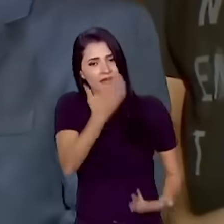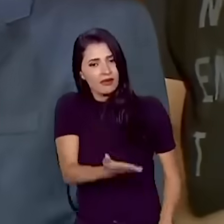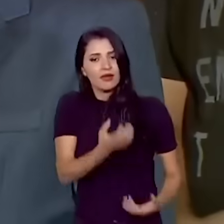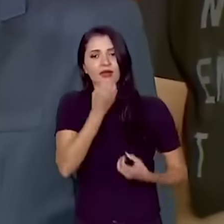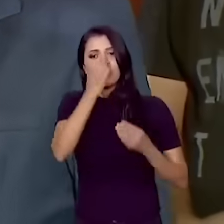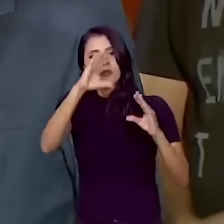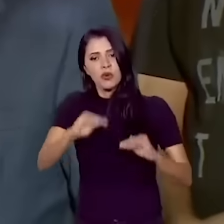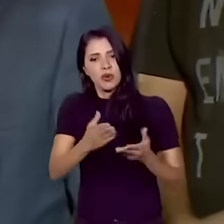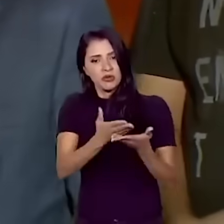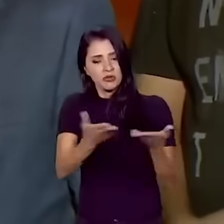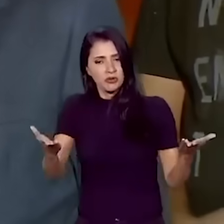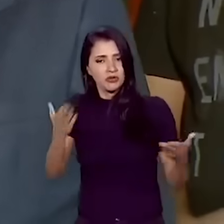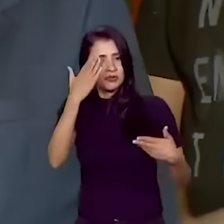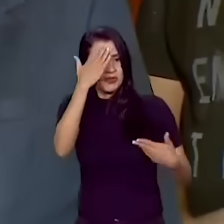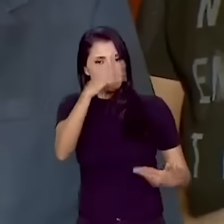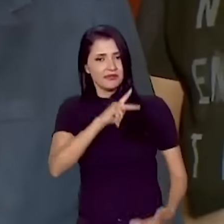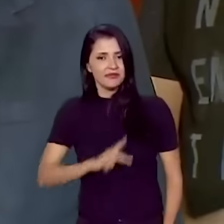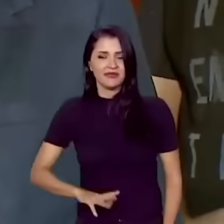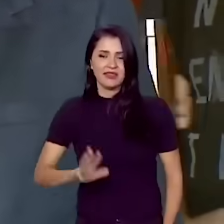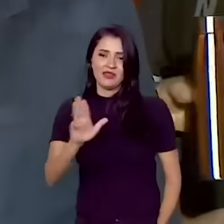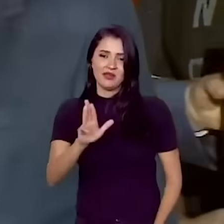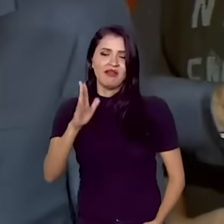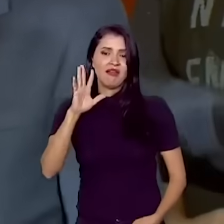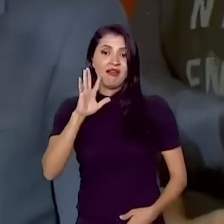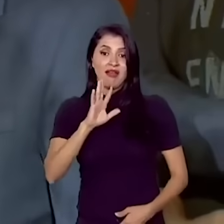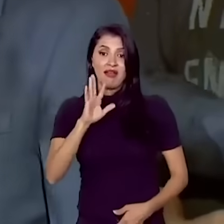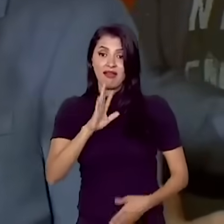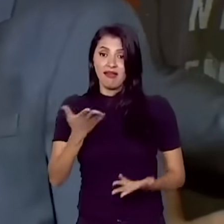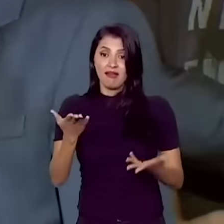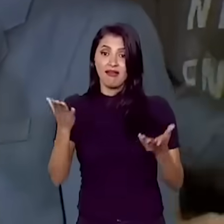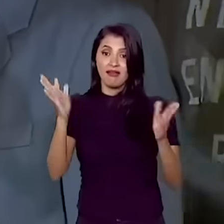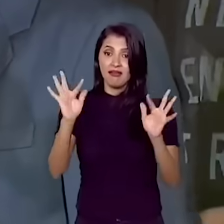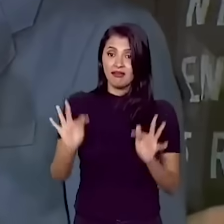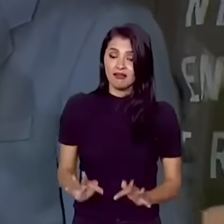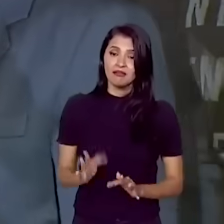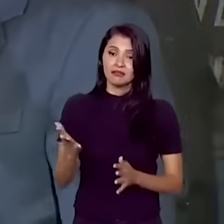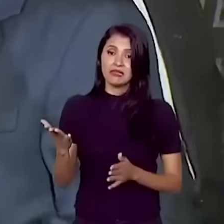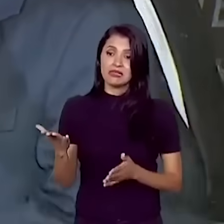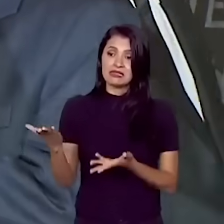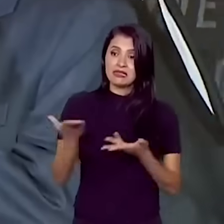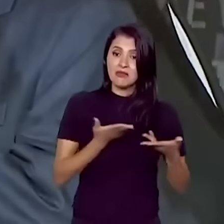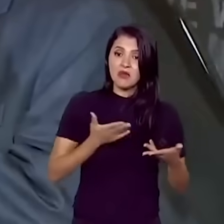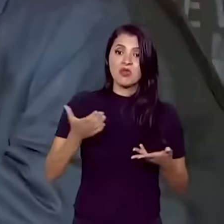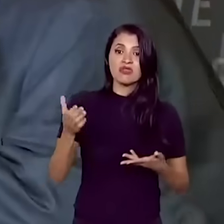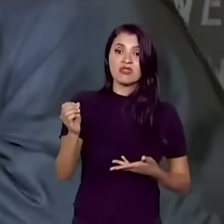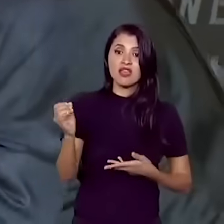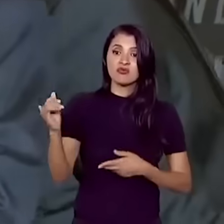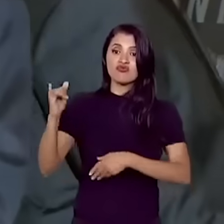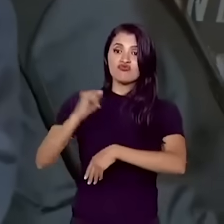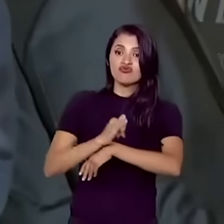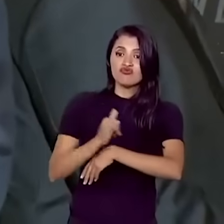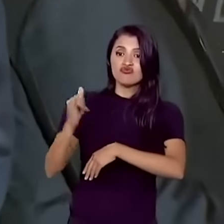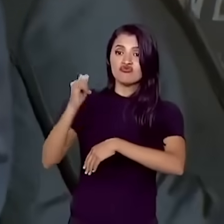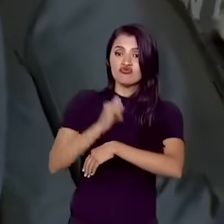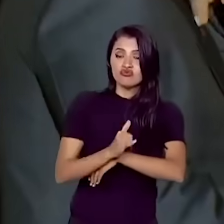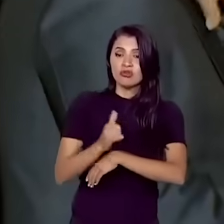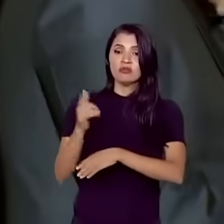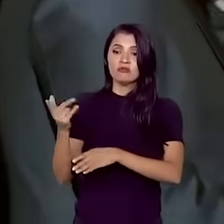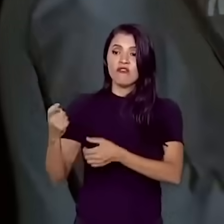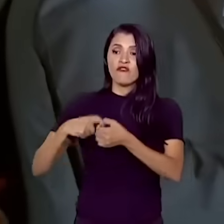Lula. É com grande satisfação que recebemos aqui hoje esse 10º voo que repatria